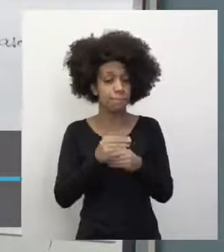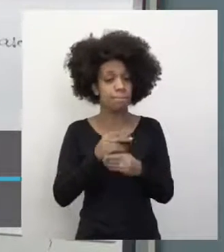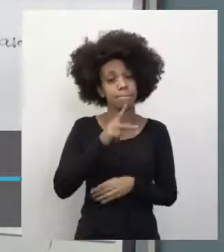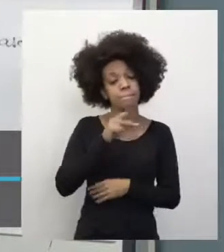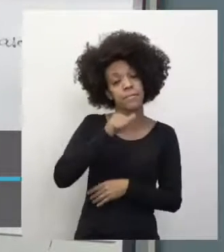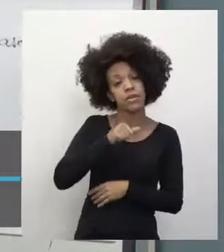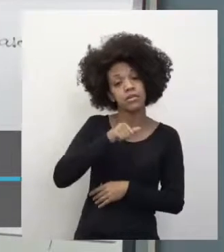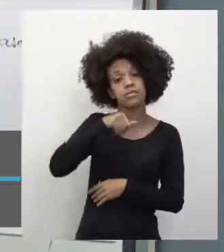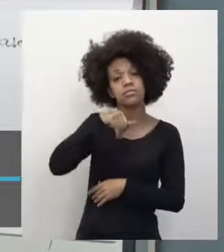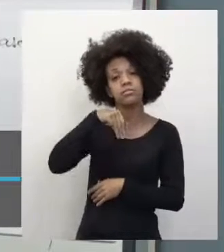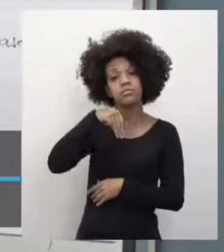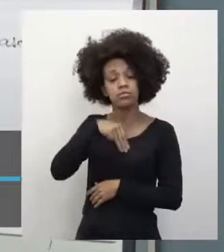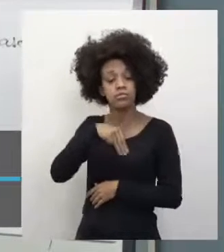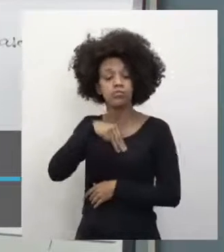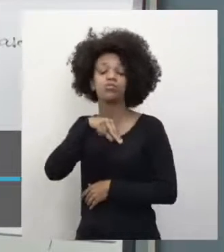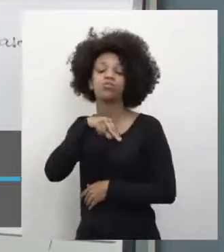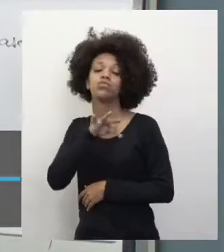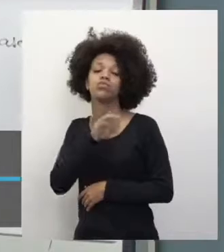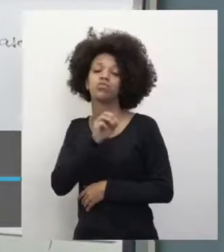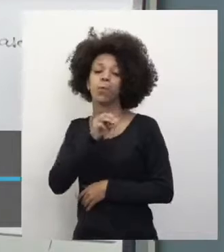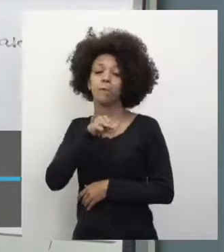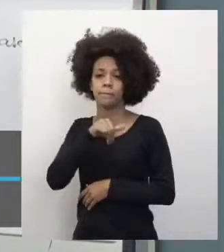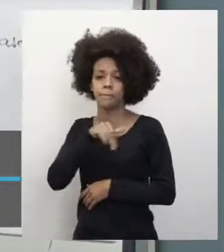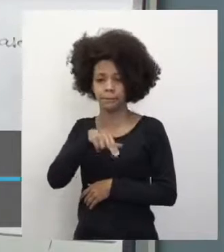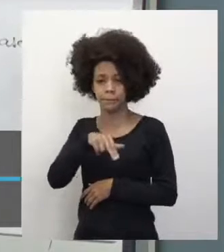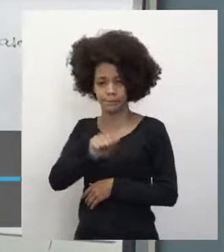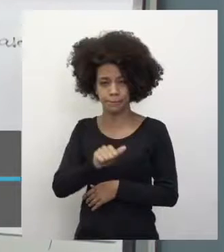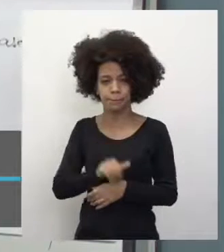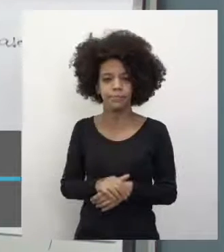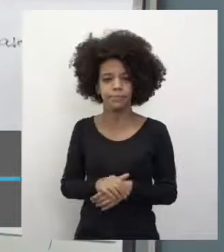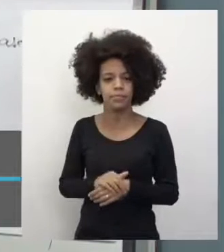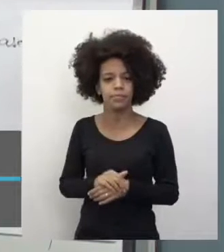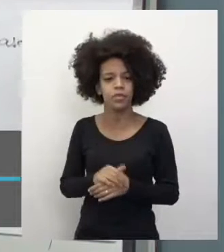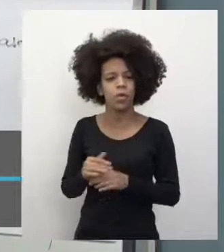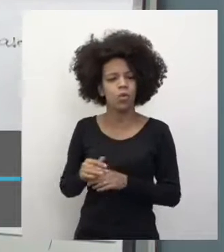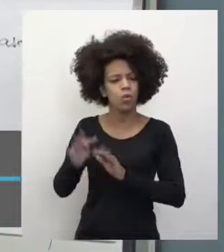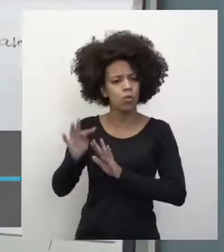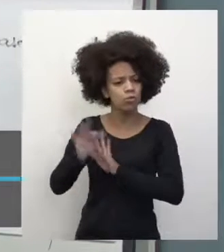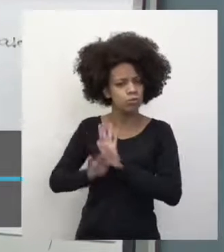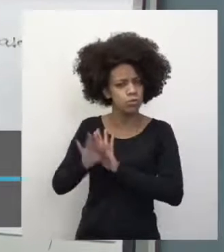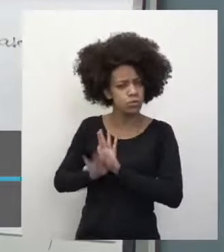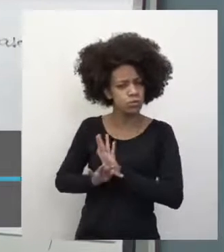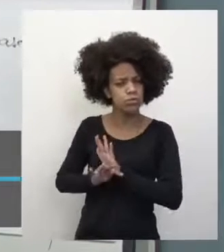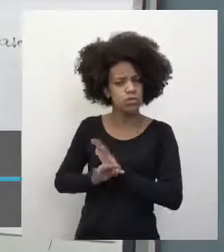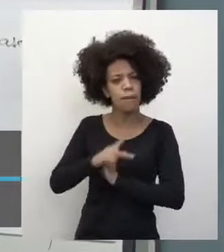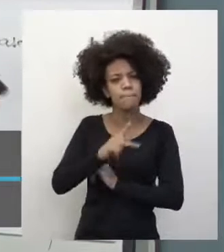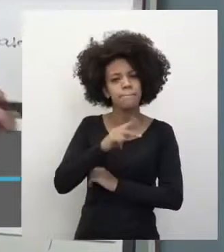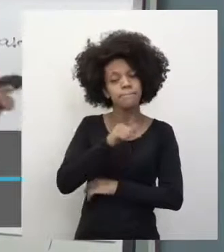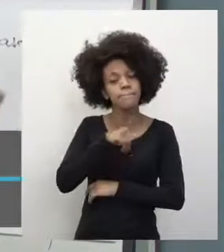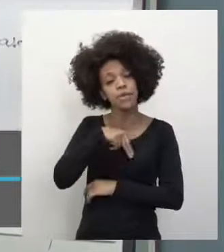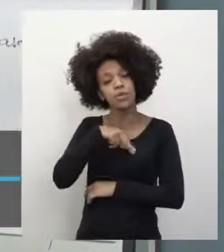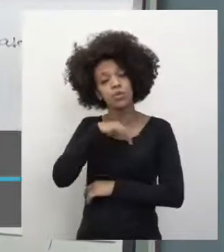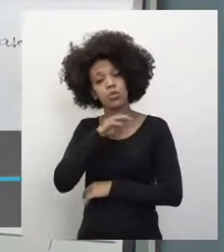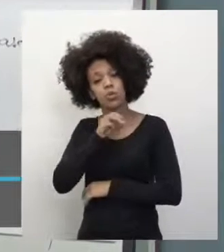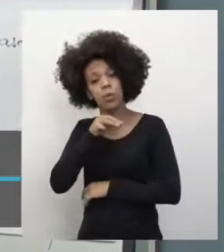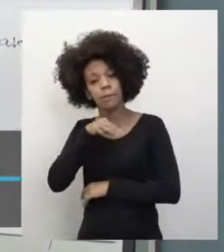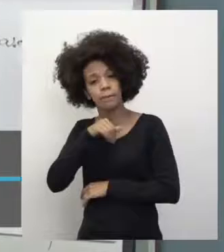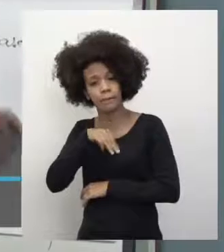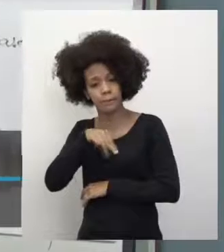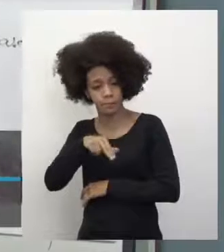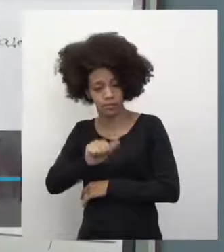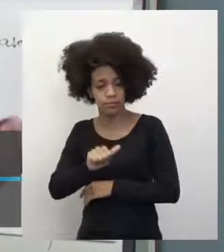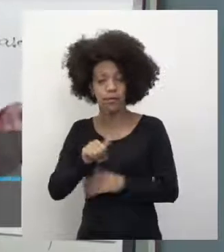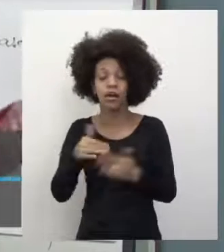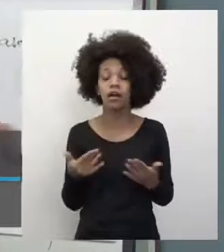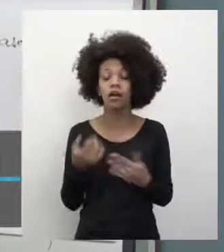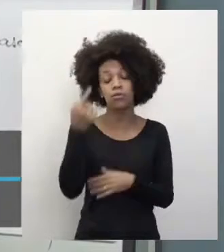A pantomima, ela é... O texto, essa pantomima, a ideia dela é que a gente vai